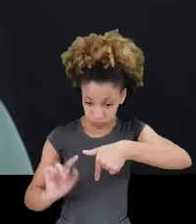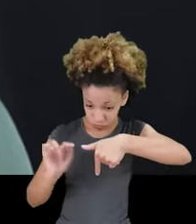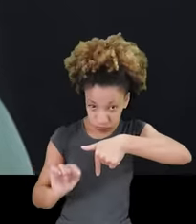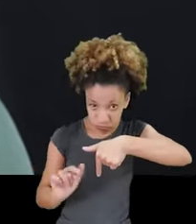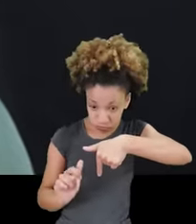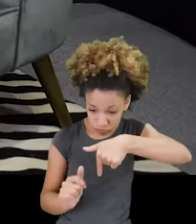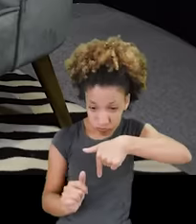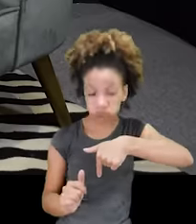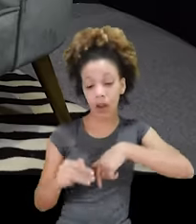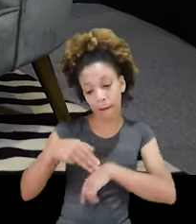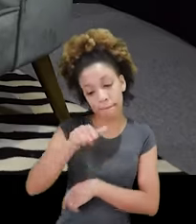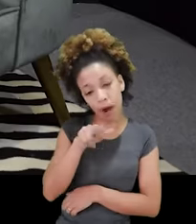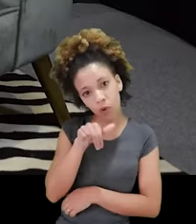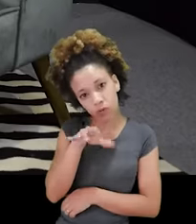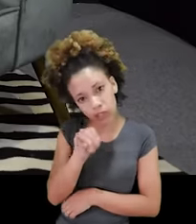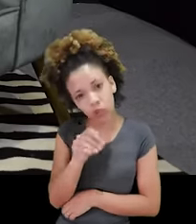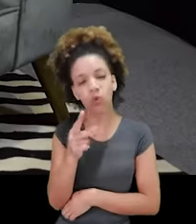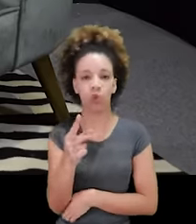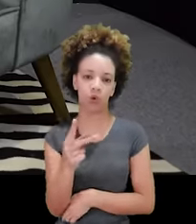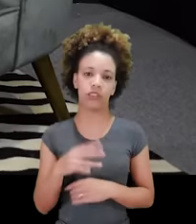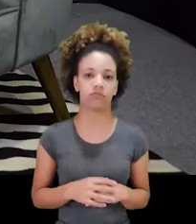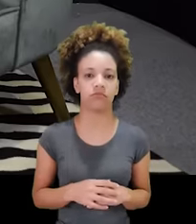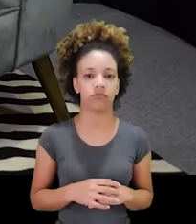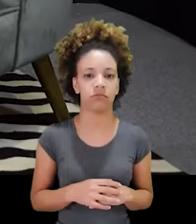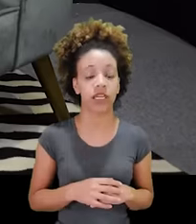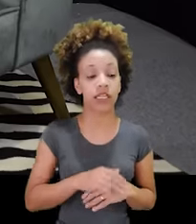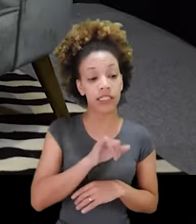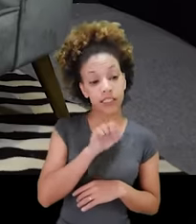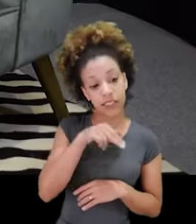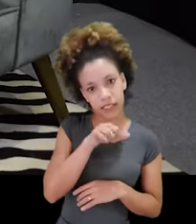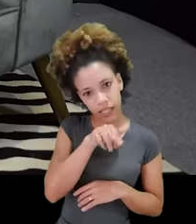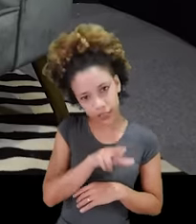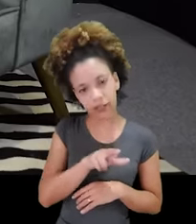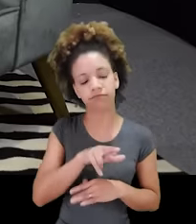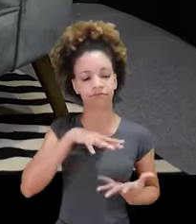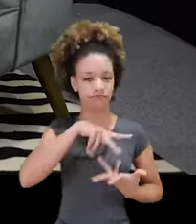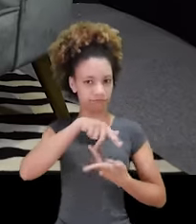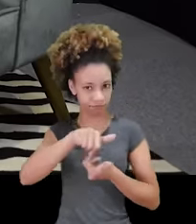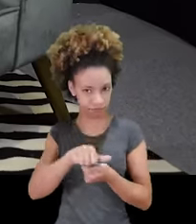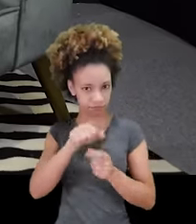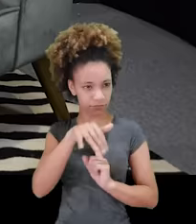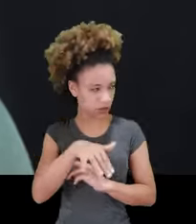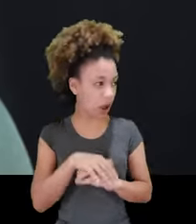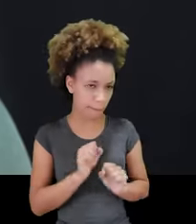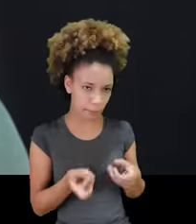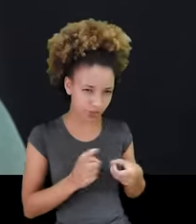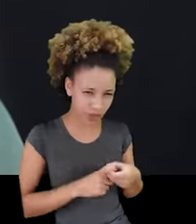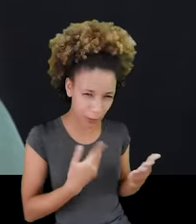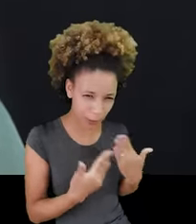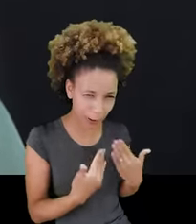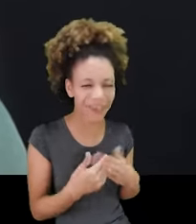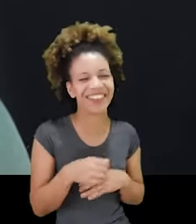Tá aqui. Maurício 12. Muito bem. Tá bom? Tá ótimo. E Insider Internacional, então... Posso voltar pro papo? Pode voltar. Obrigado,